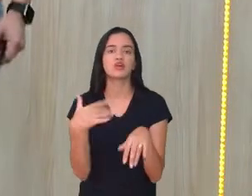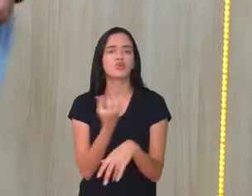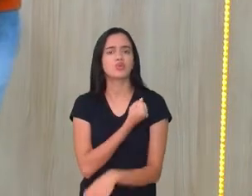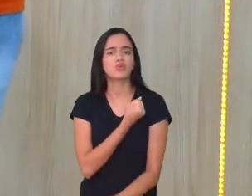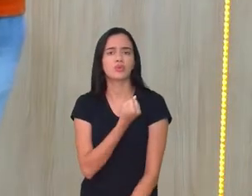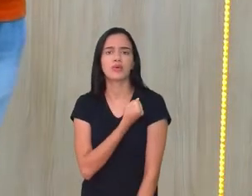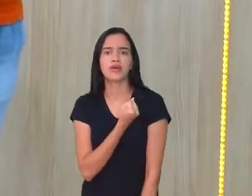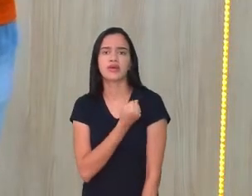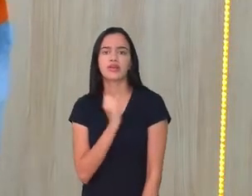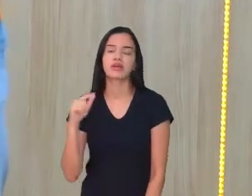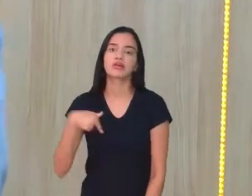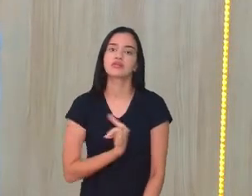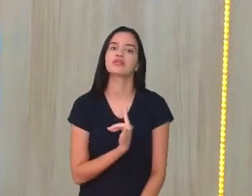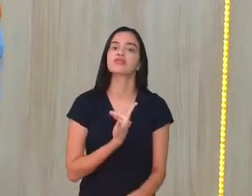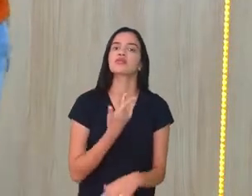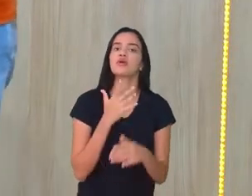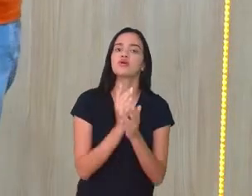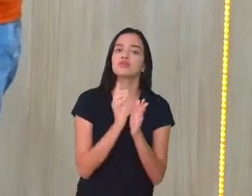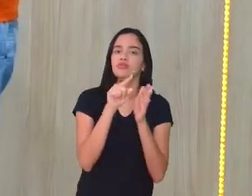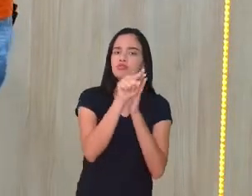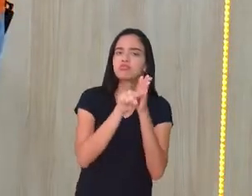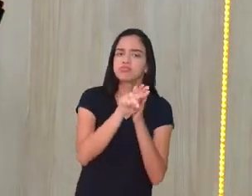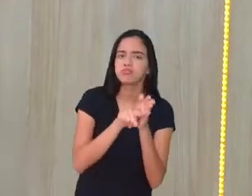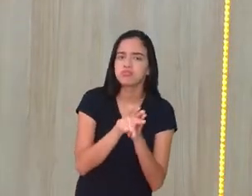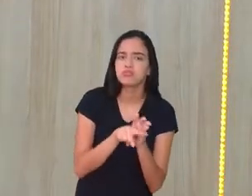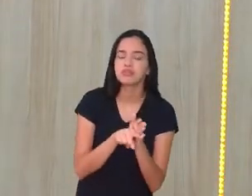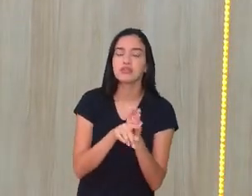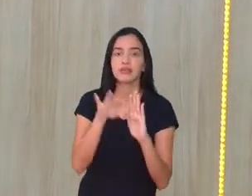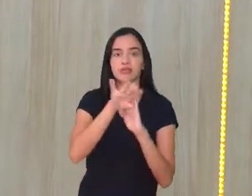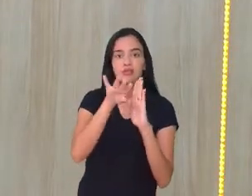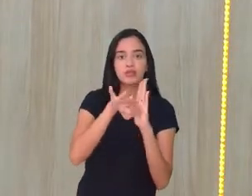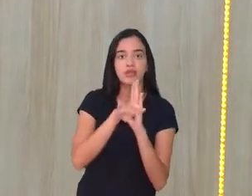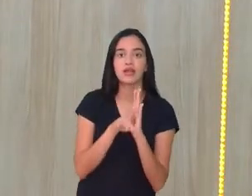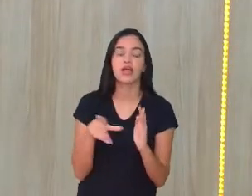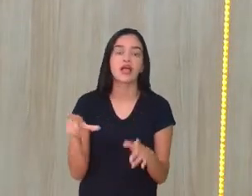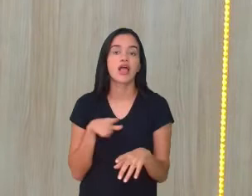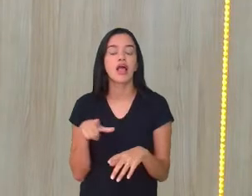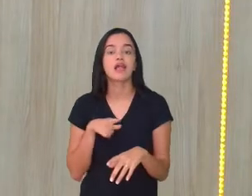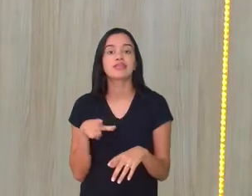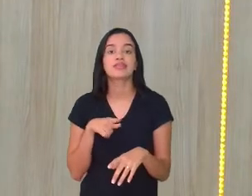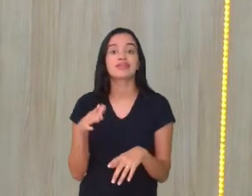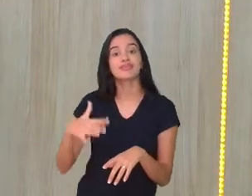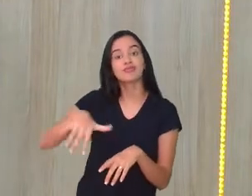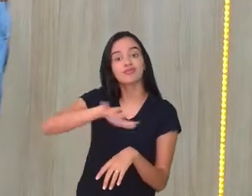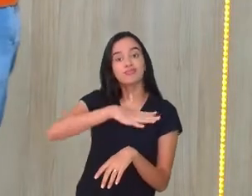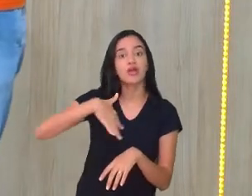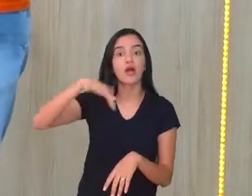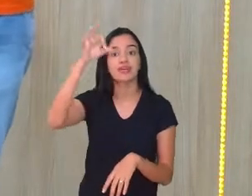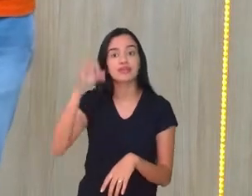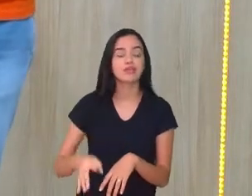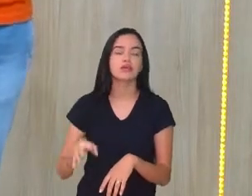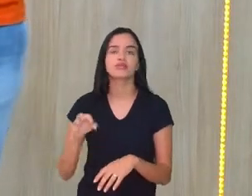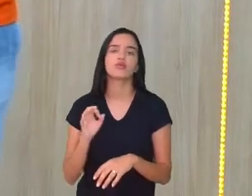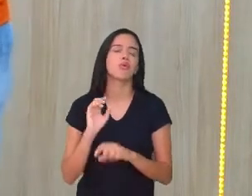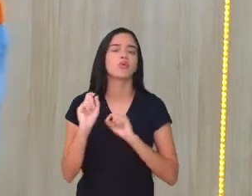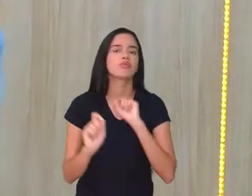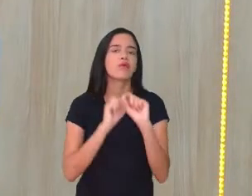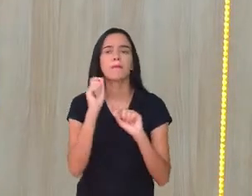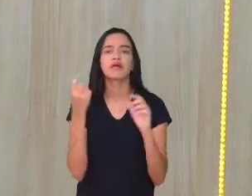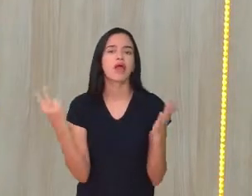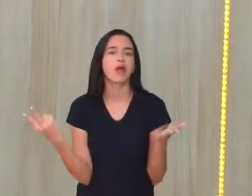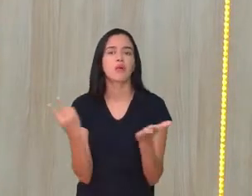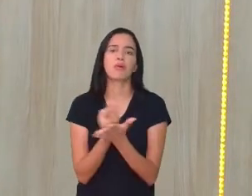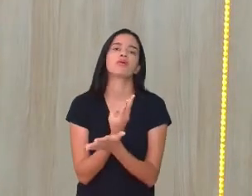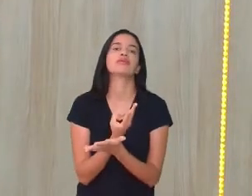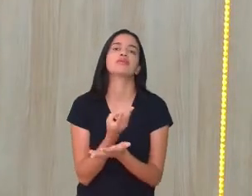numérica que a gente escreveu aí esses dados, a gente tem uma visão geral, certo? Do que pode